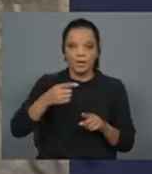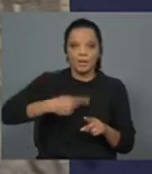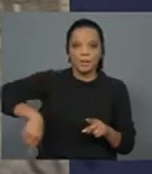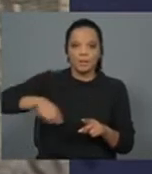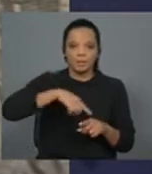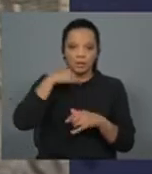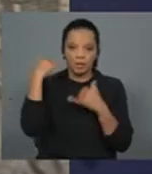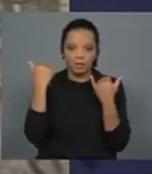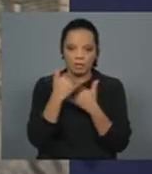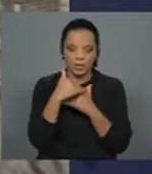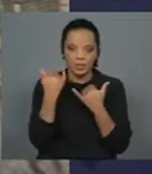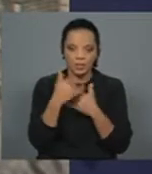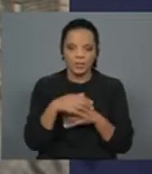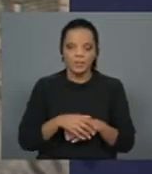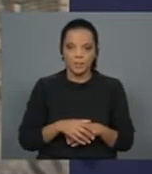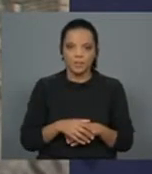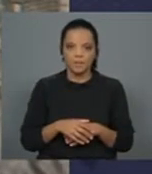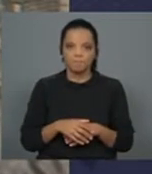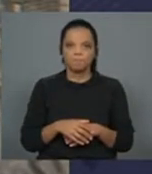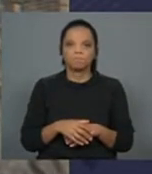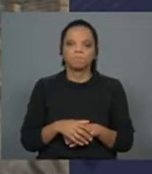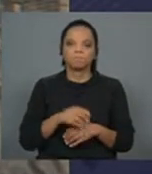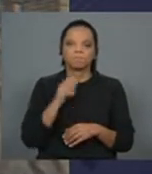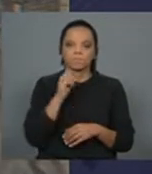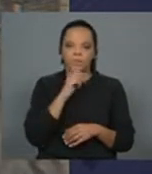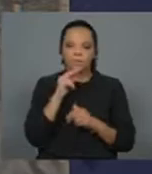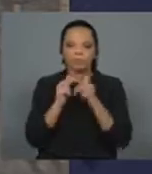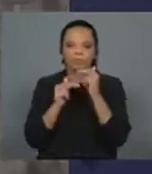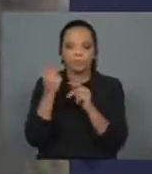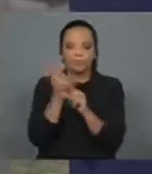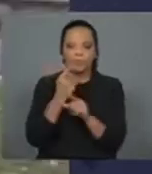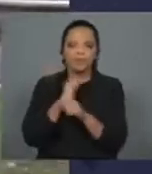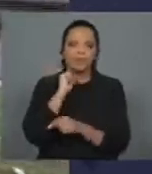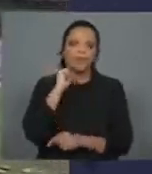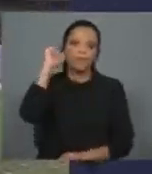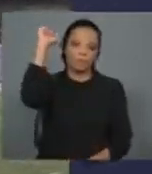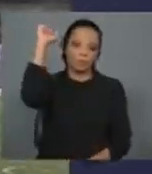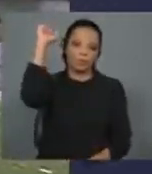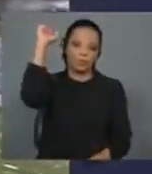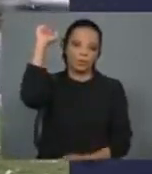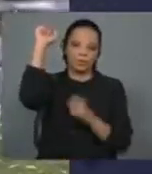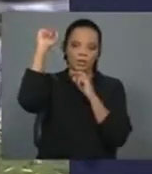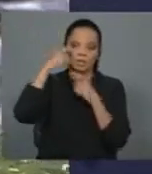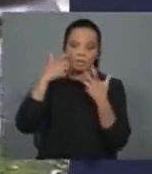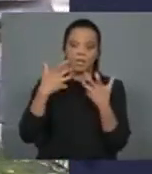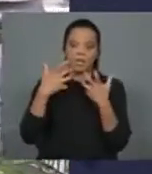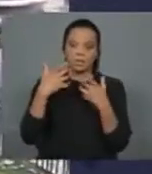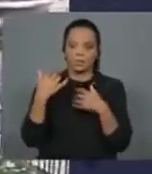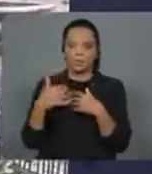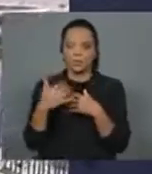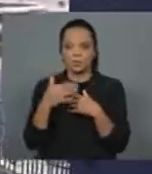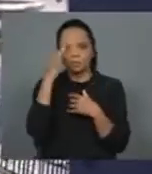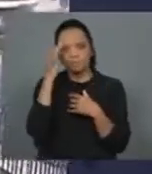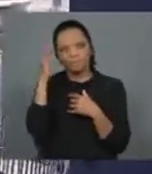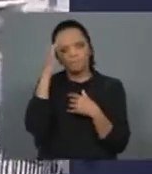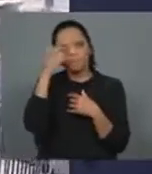que foram erigidas diversas forcas que marcaram muito, impressionaram muito a imaginação